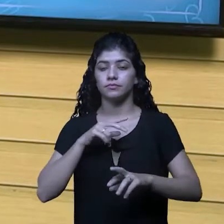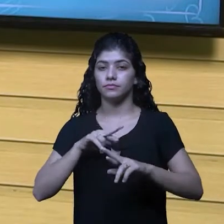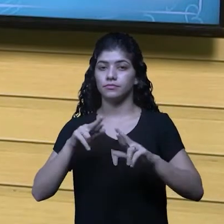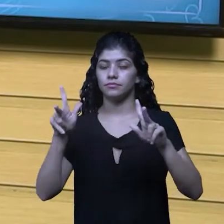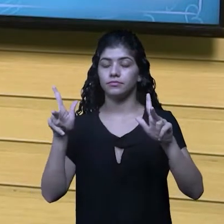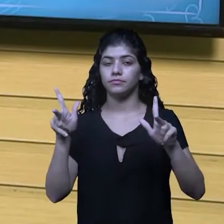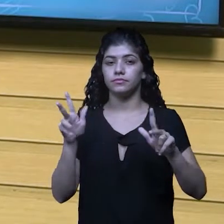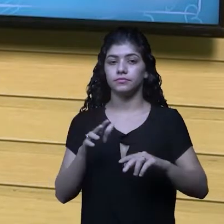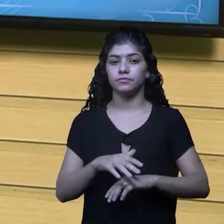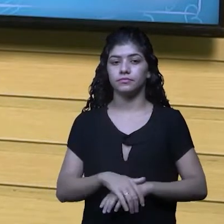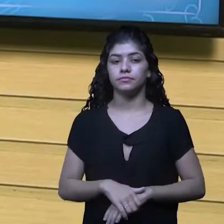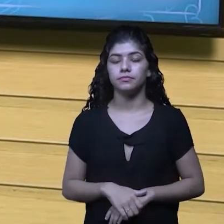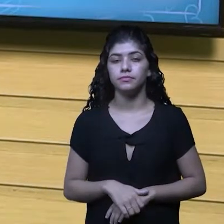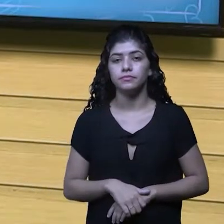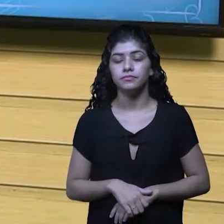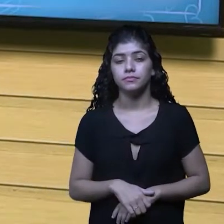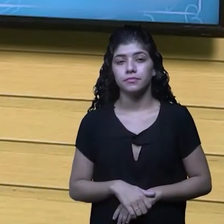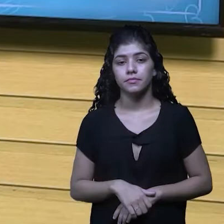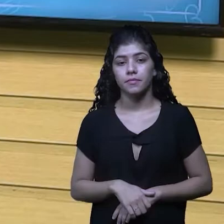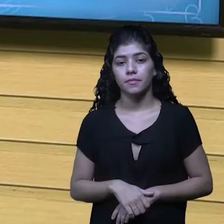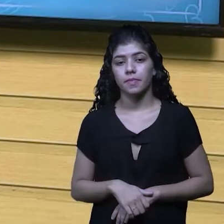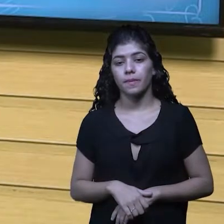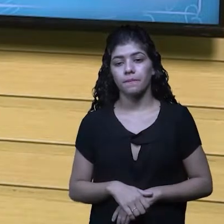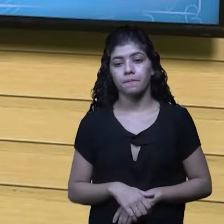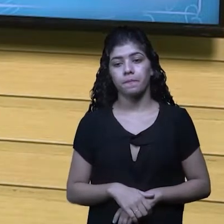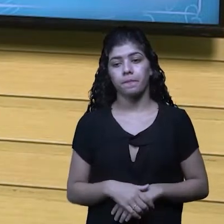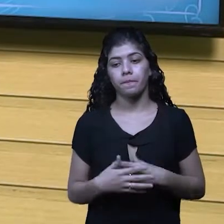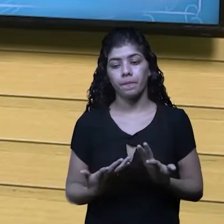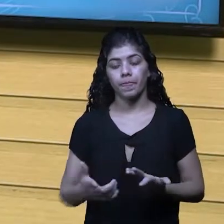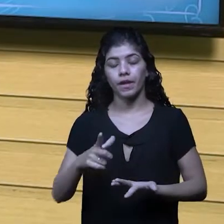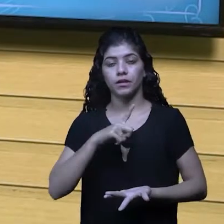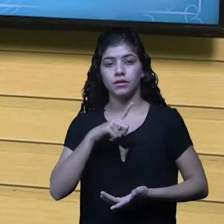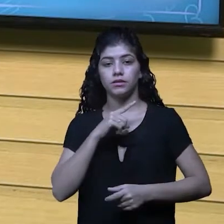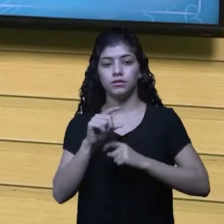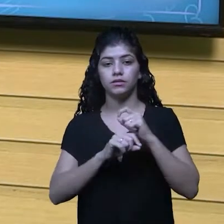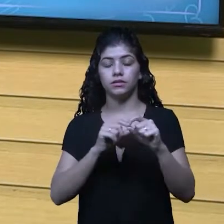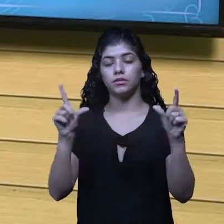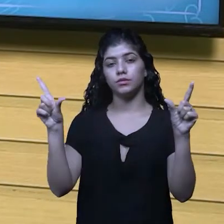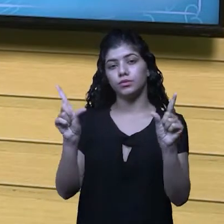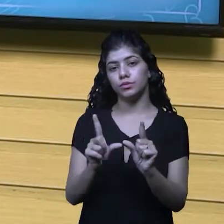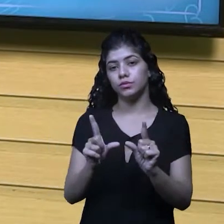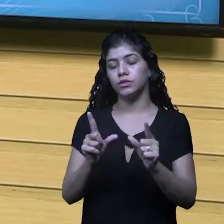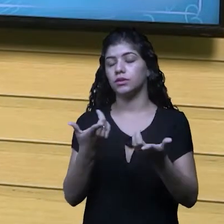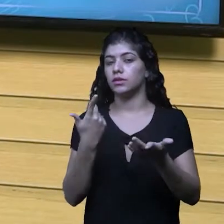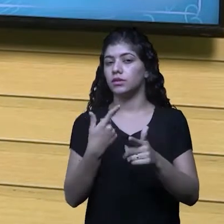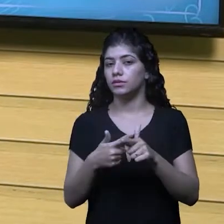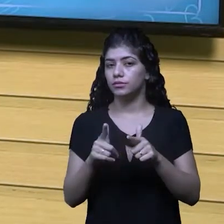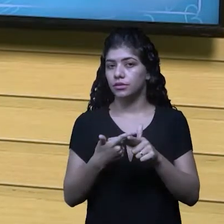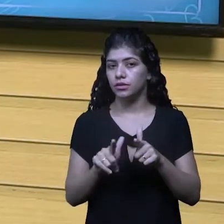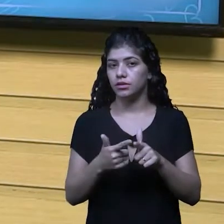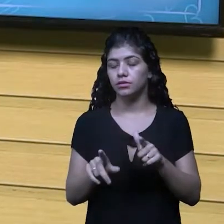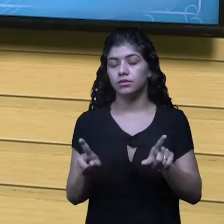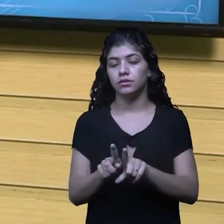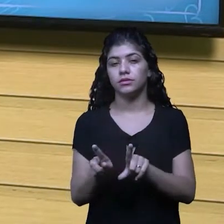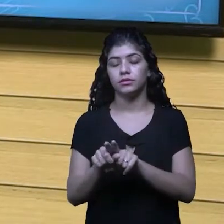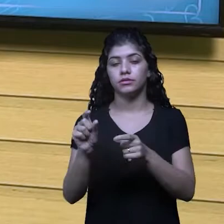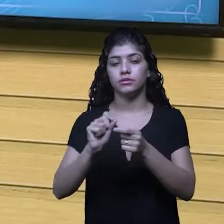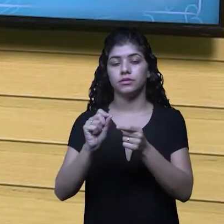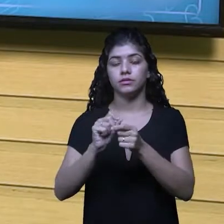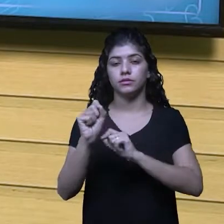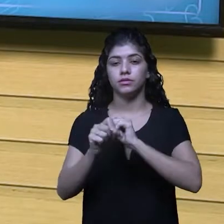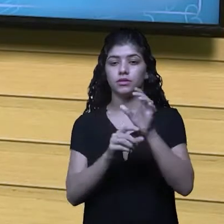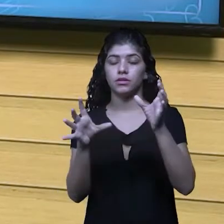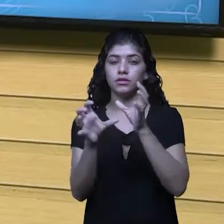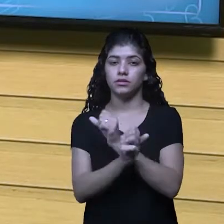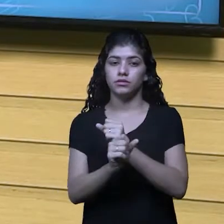dessa diferença na hora de medir. Para que a gente diminua os prejuízos, nós fazemos então